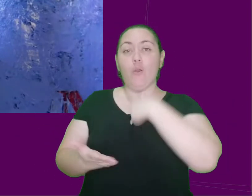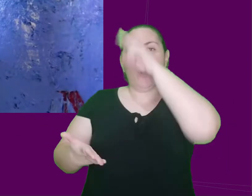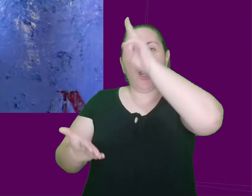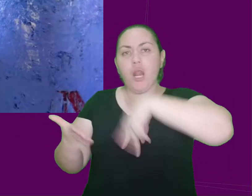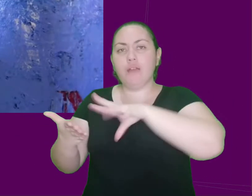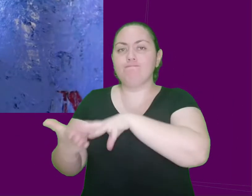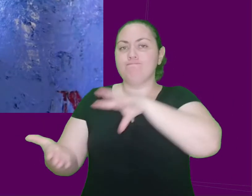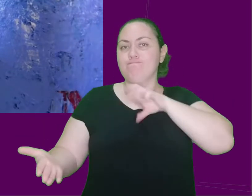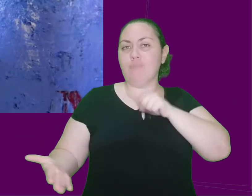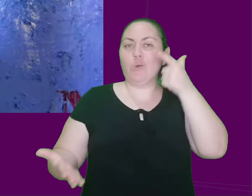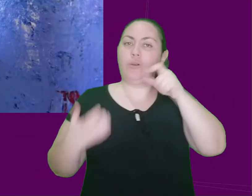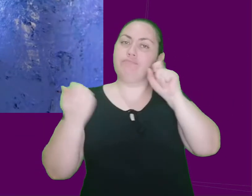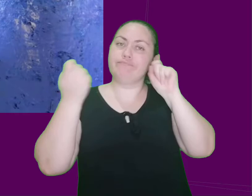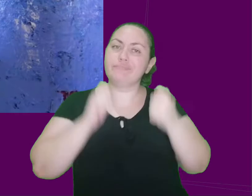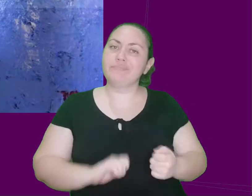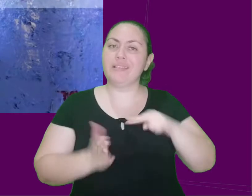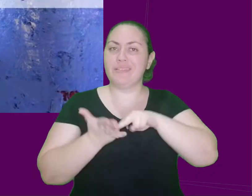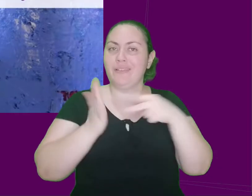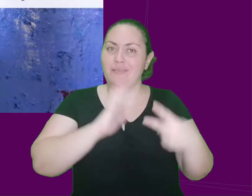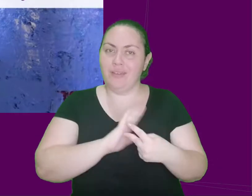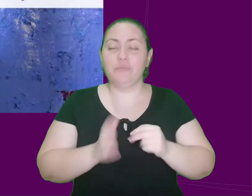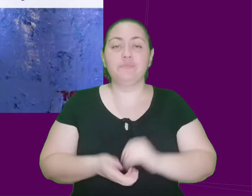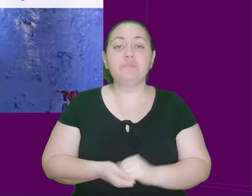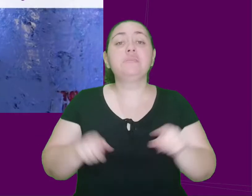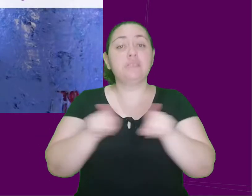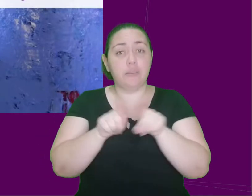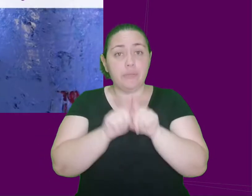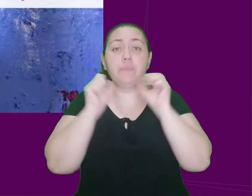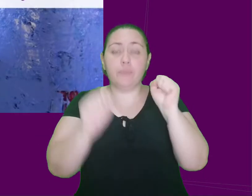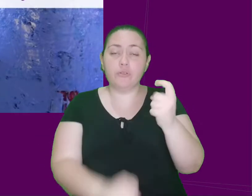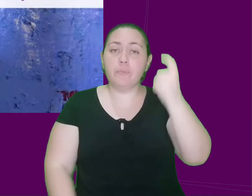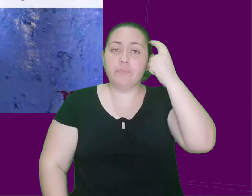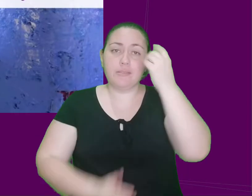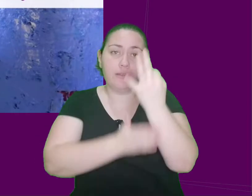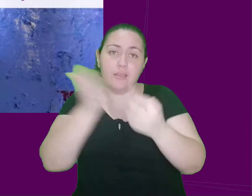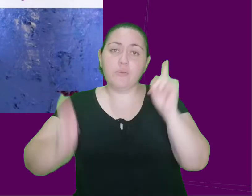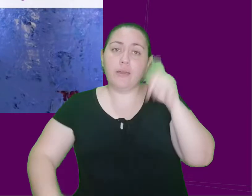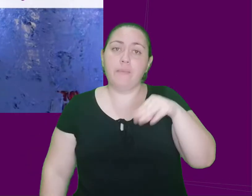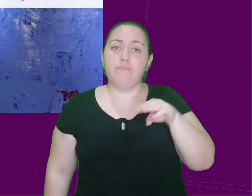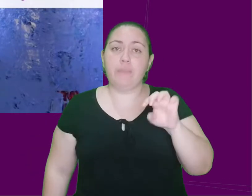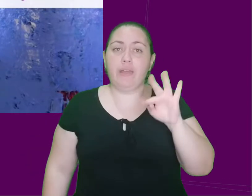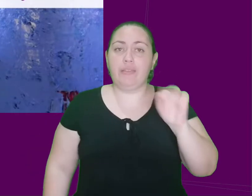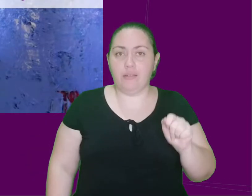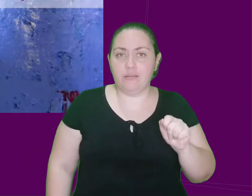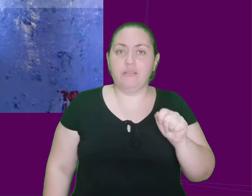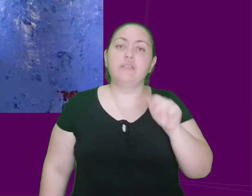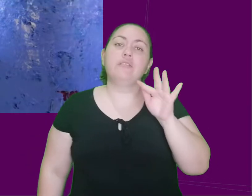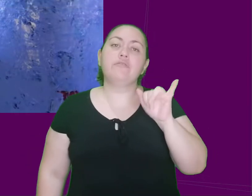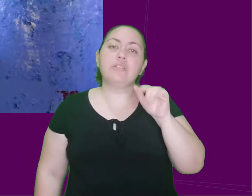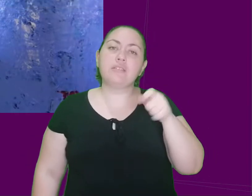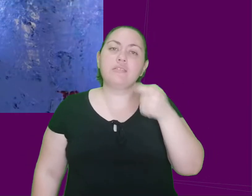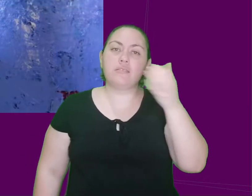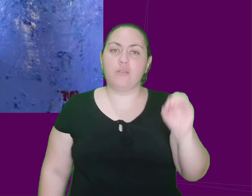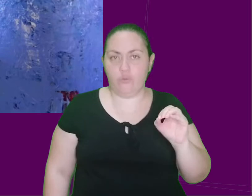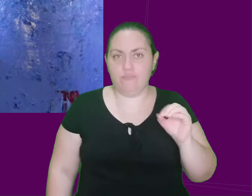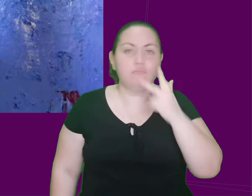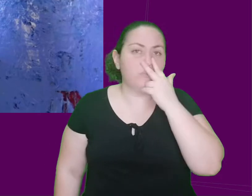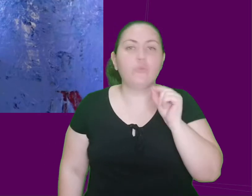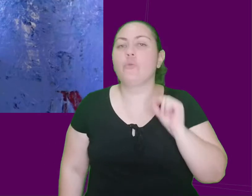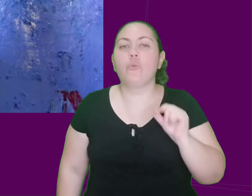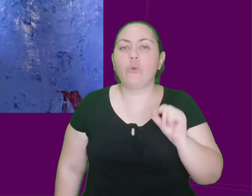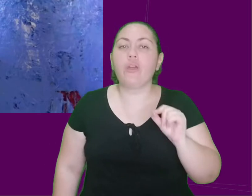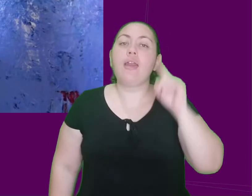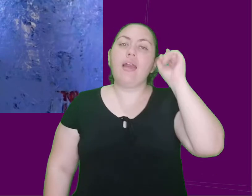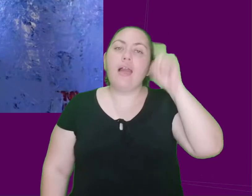contos podem ser pensados ainda através da metaficção. Em outras palavras, eles retratariam o percurso da sua